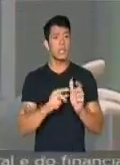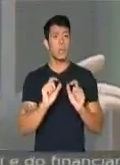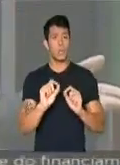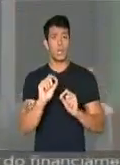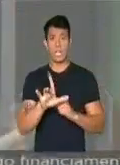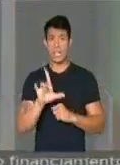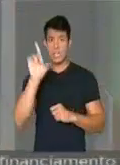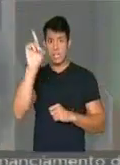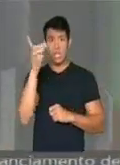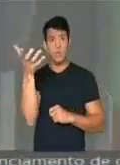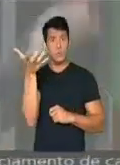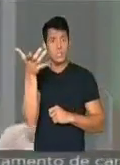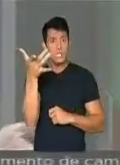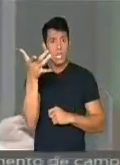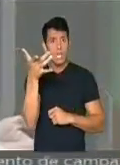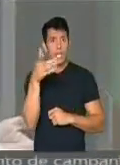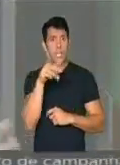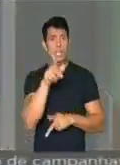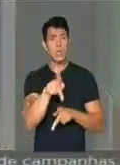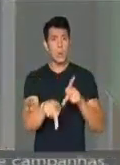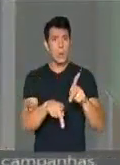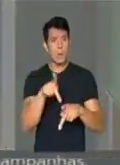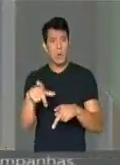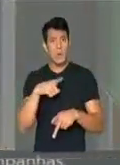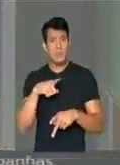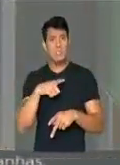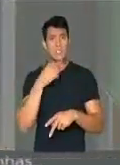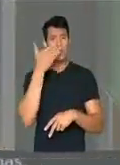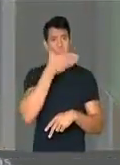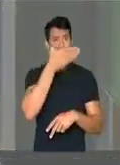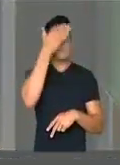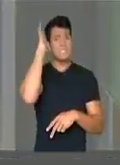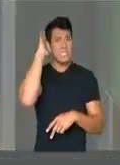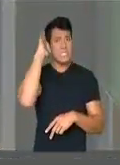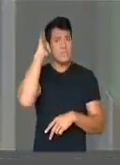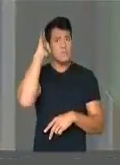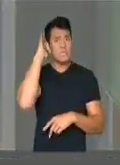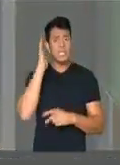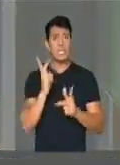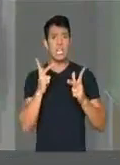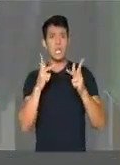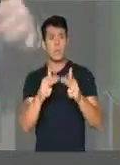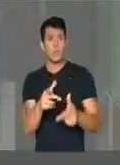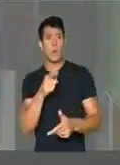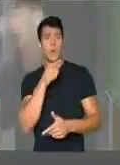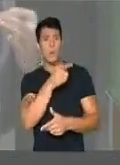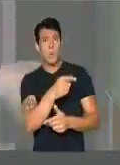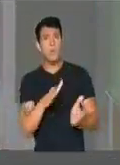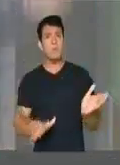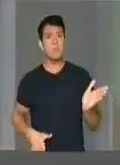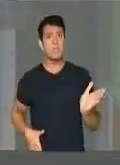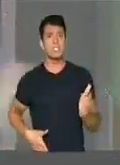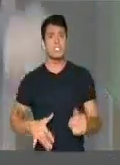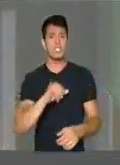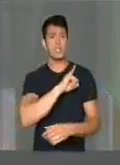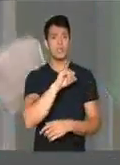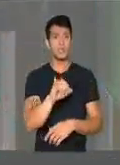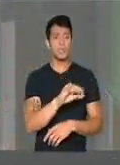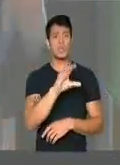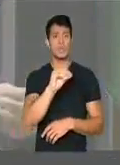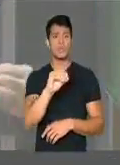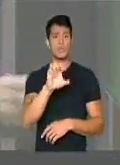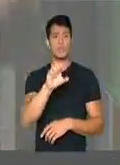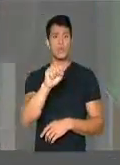brasileiro tenha um Michel Temer, que segundo o bandido Joesley, é o chefe da